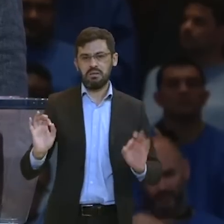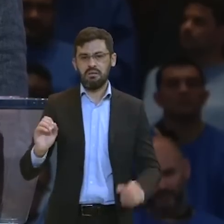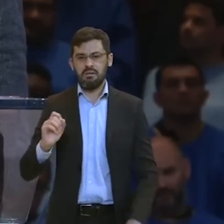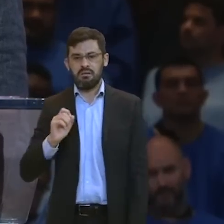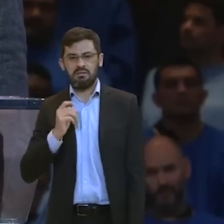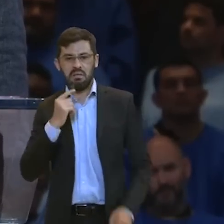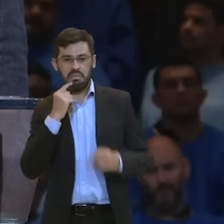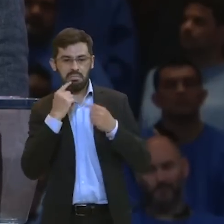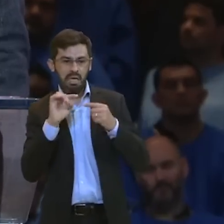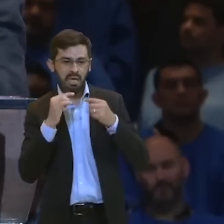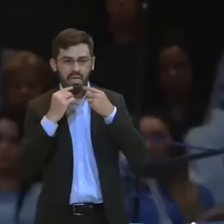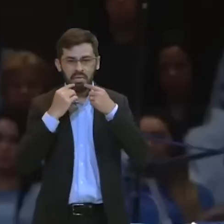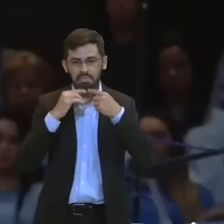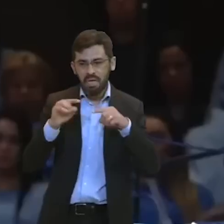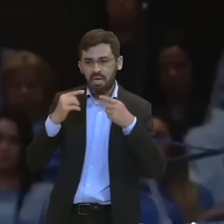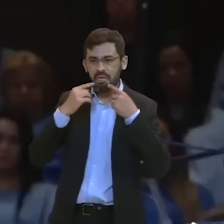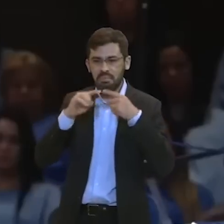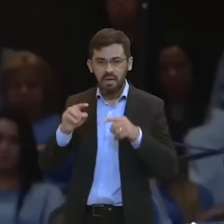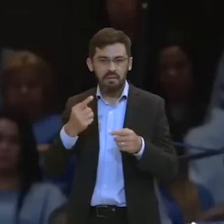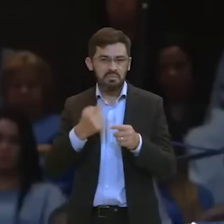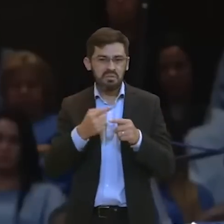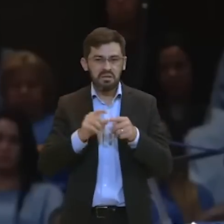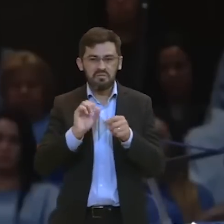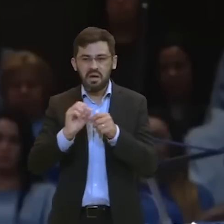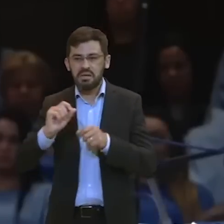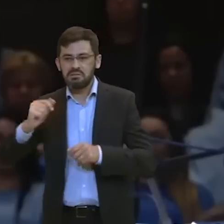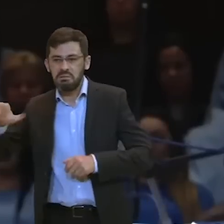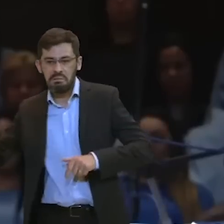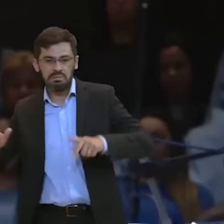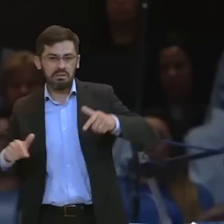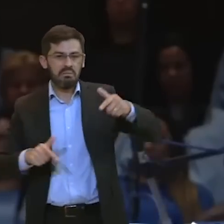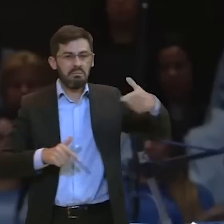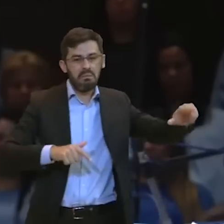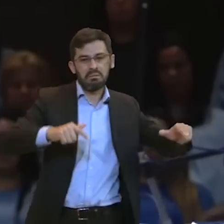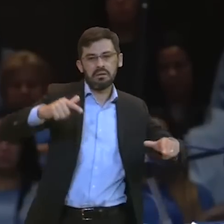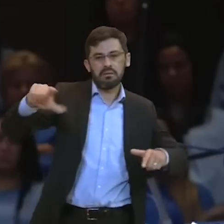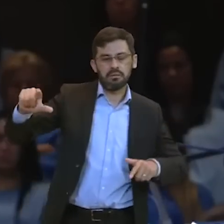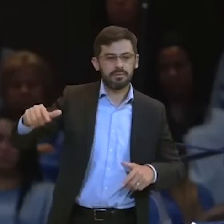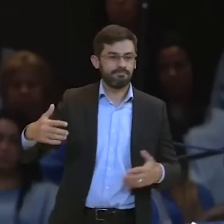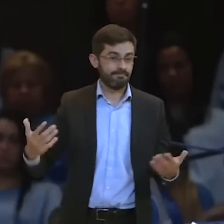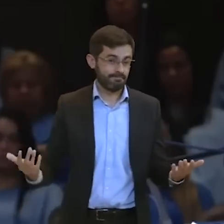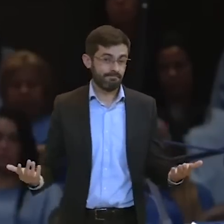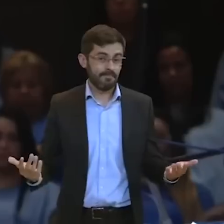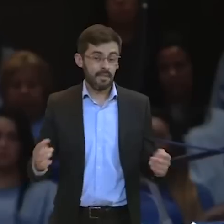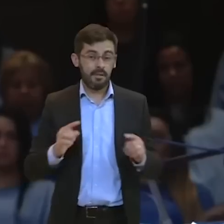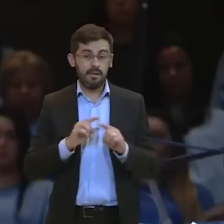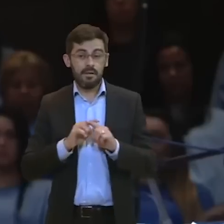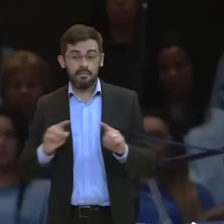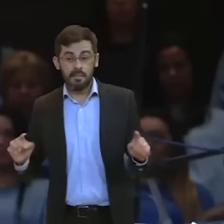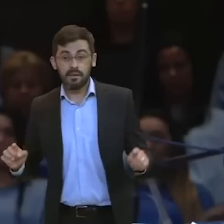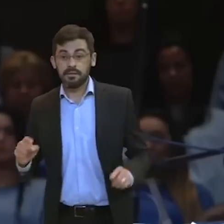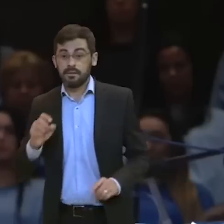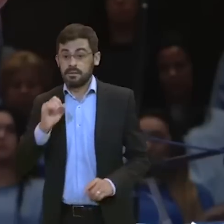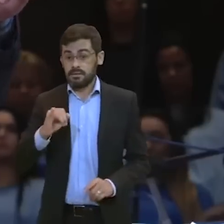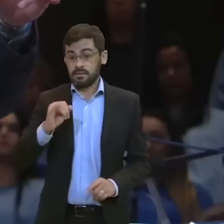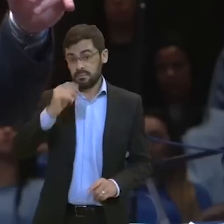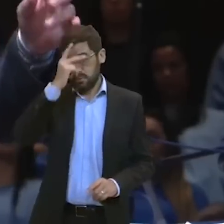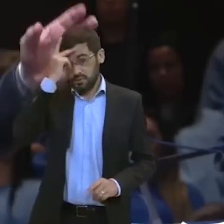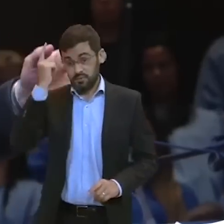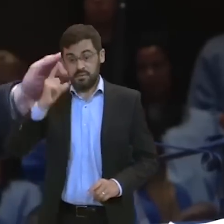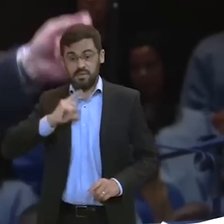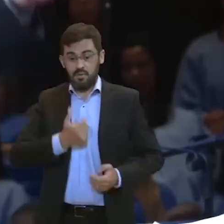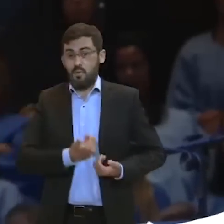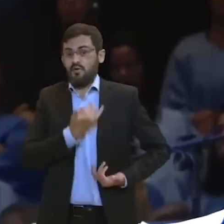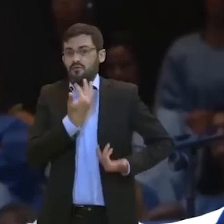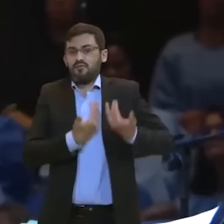aquilo, por que não faz lá isso, não faz aquilo outro? Mas quem tem um avivamento no seu